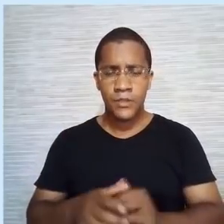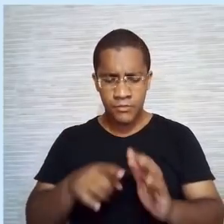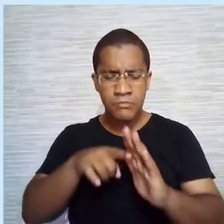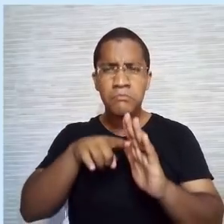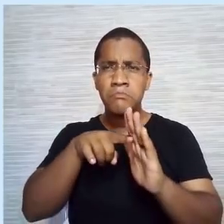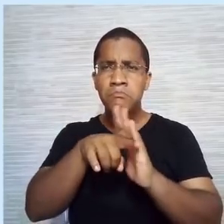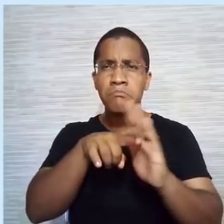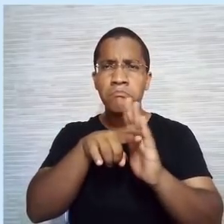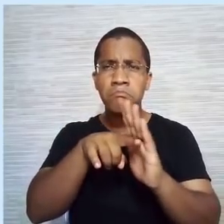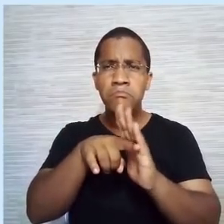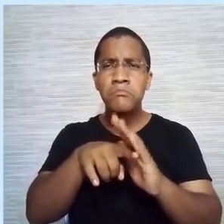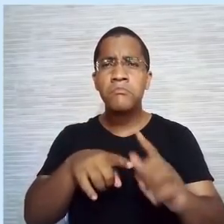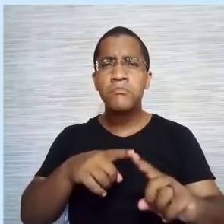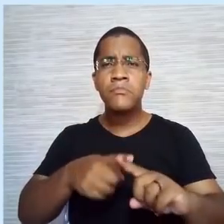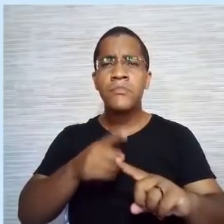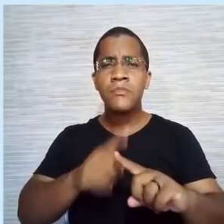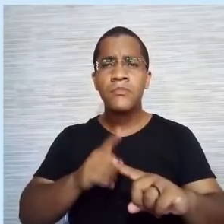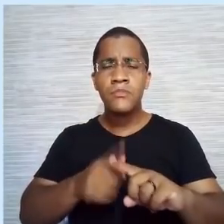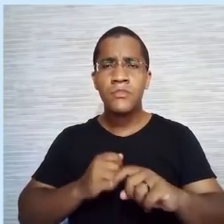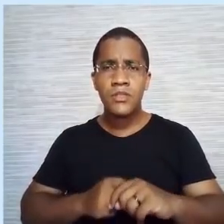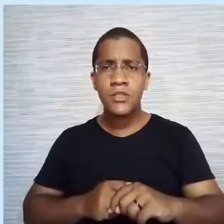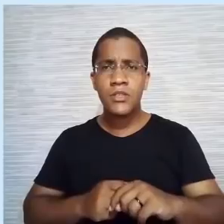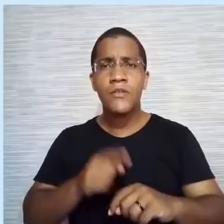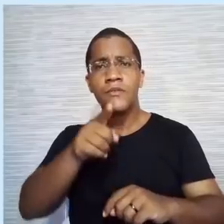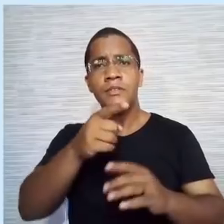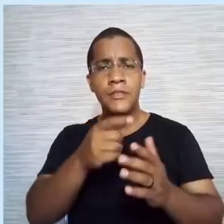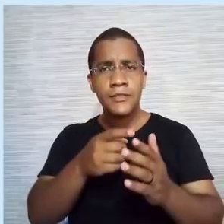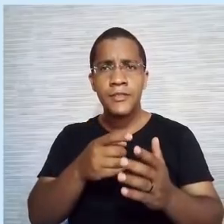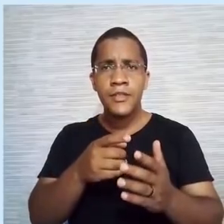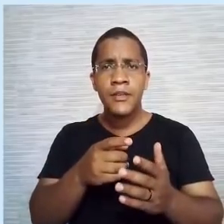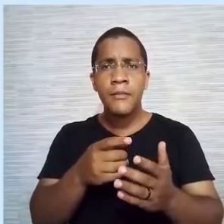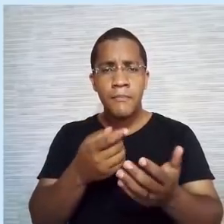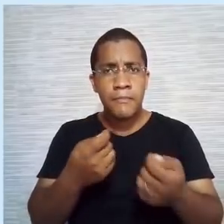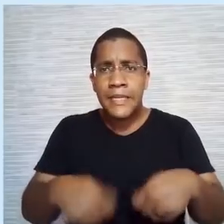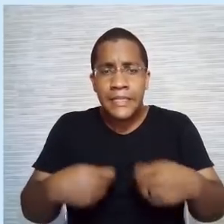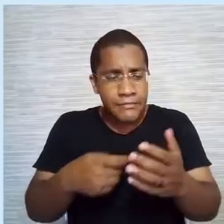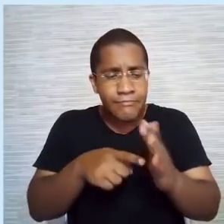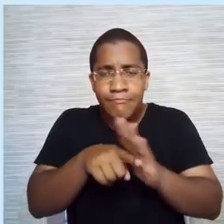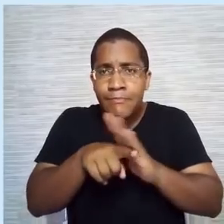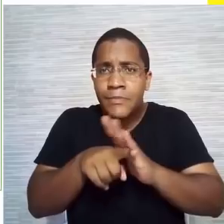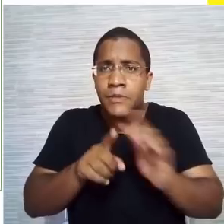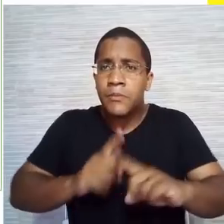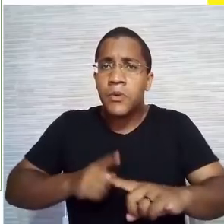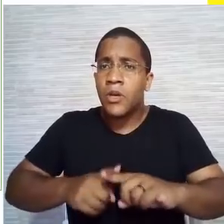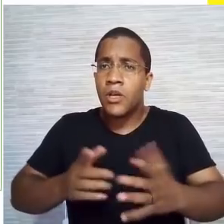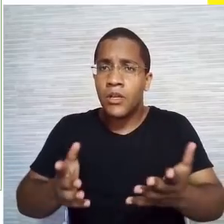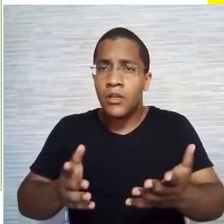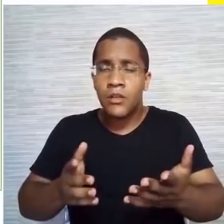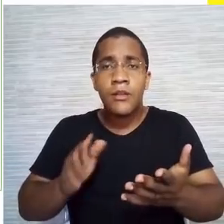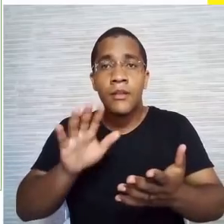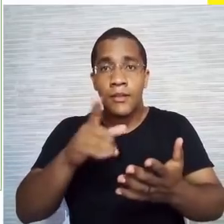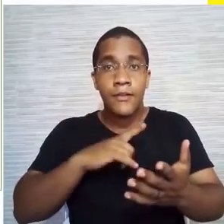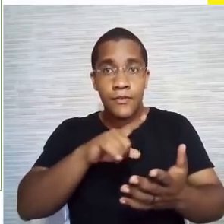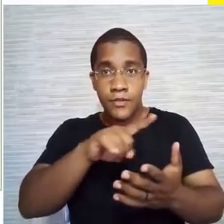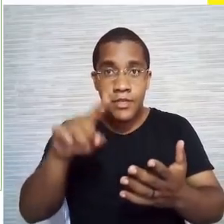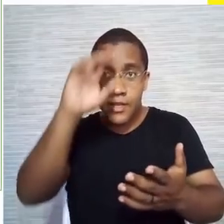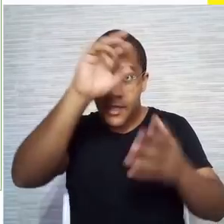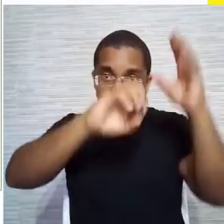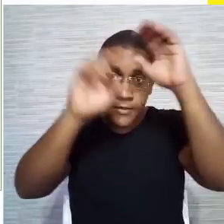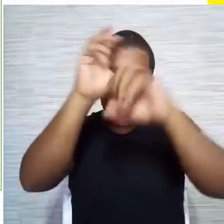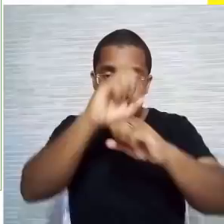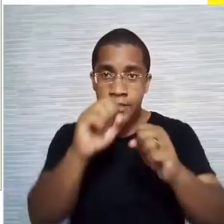que pesquisar? Por que pesquisar? Por que o estudante deve pesquisar? Estudante, aprender o